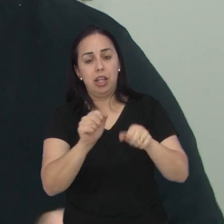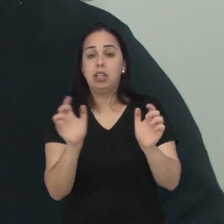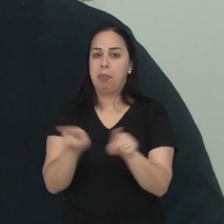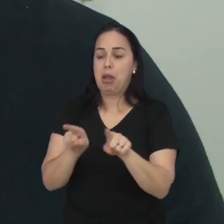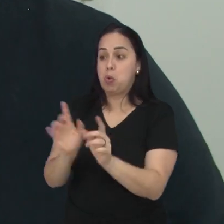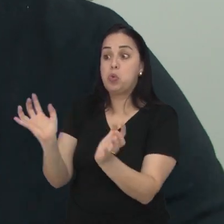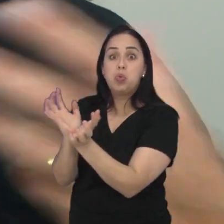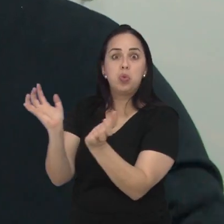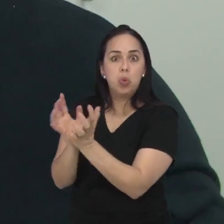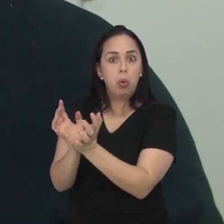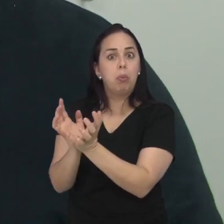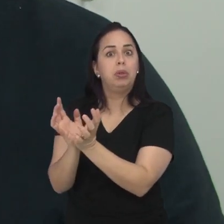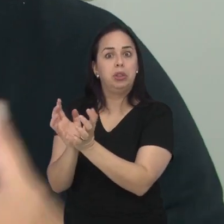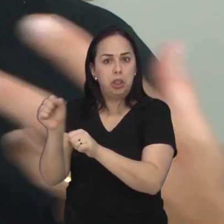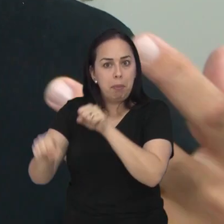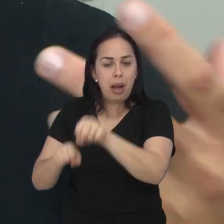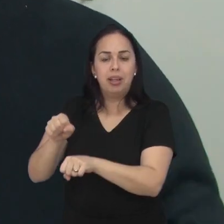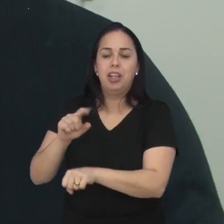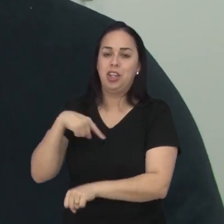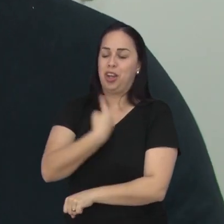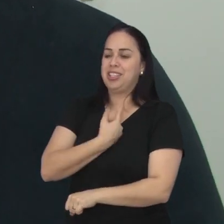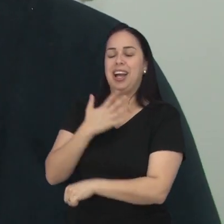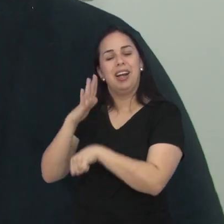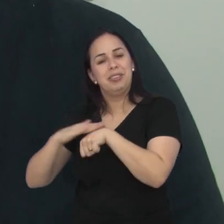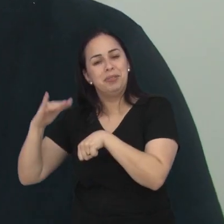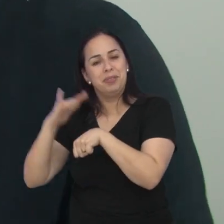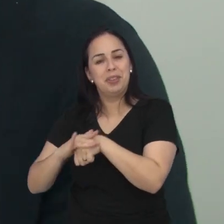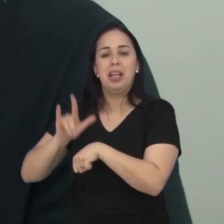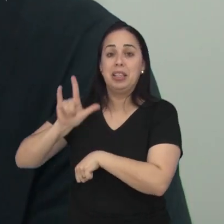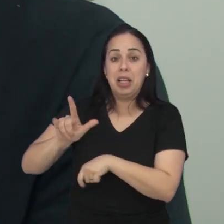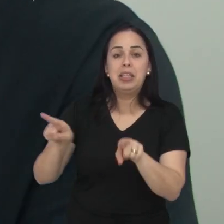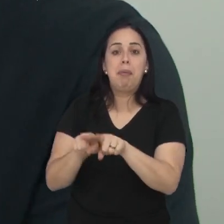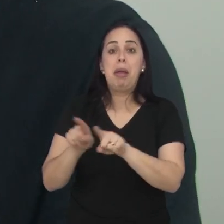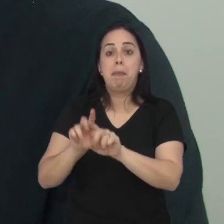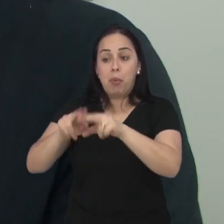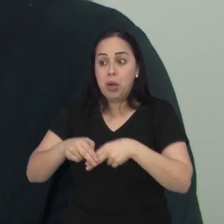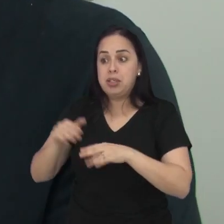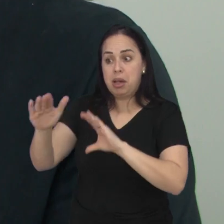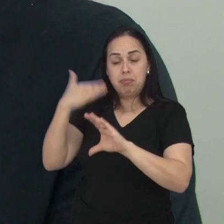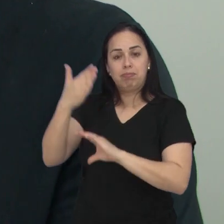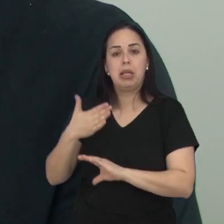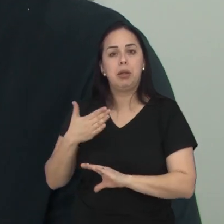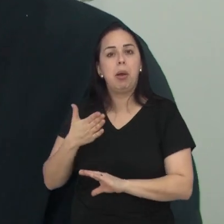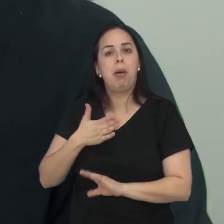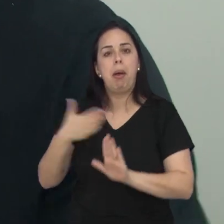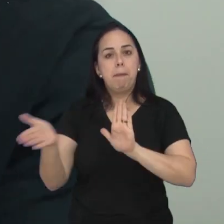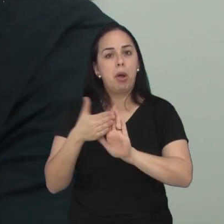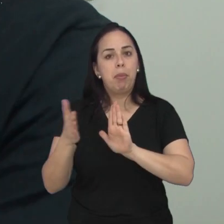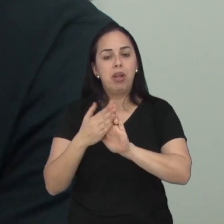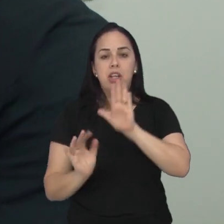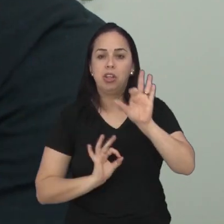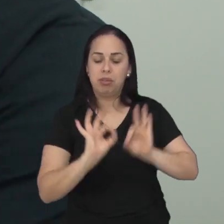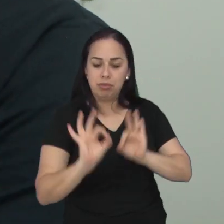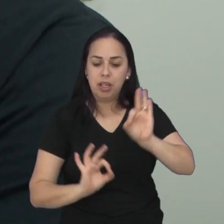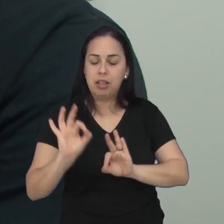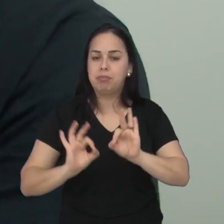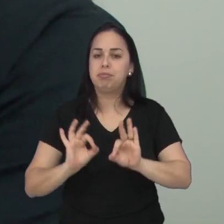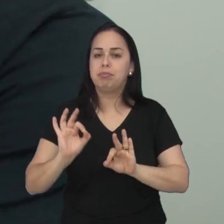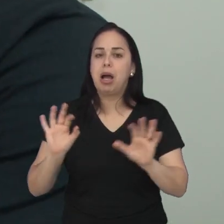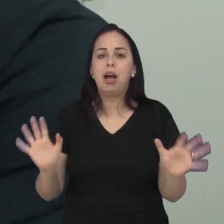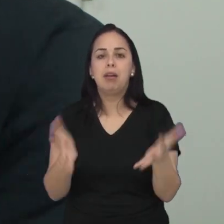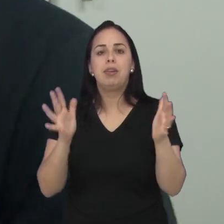andar de bike, aí, os grupos de bike. A gente tem um carinho muito grande por eles e é por isso que através deles também vem essa proposta e a gente desenvolve esse